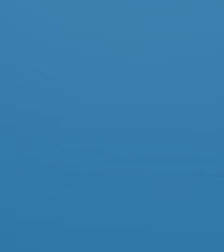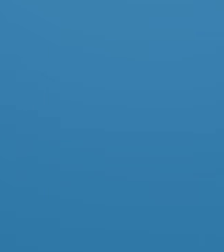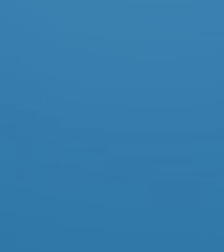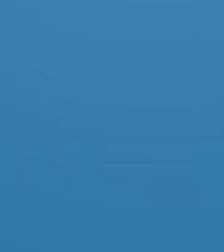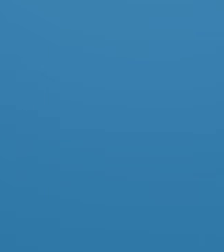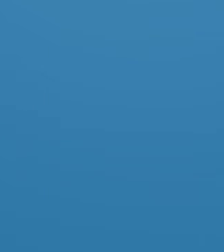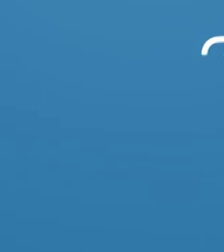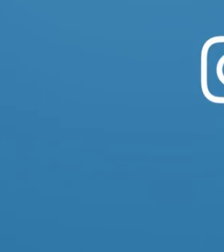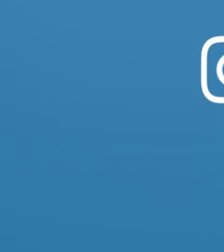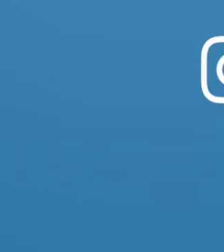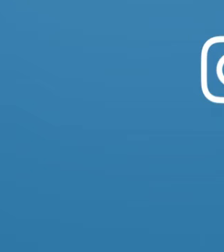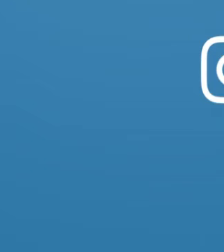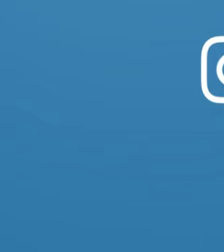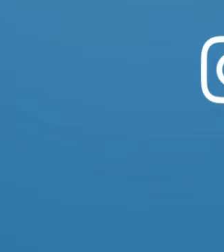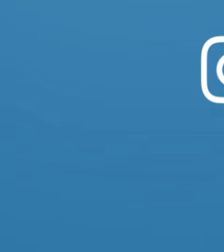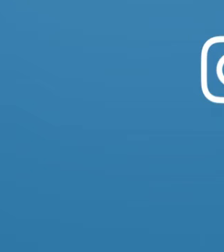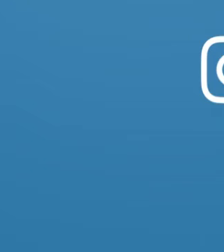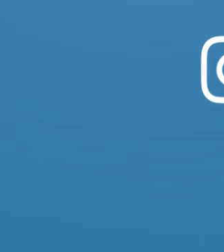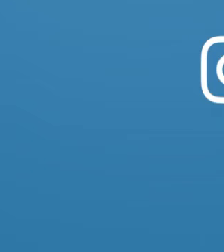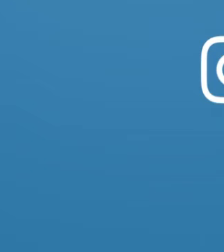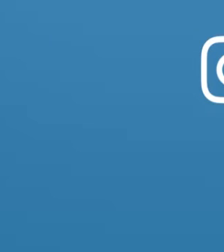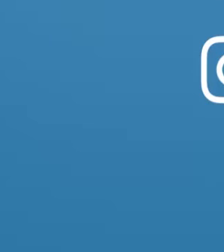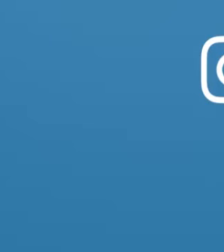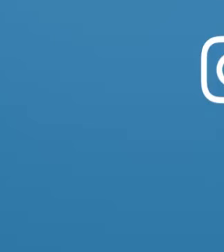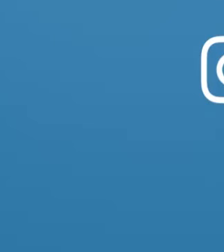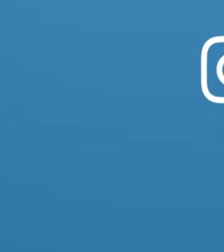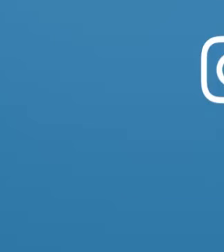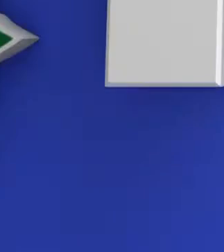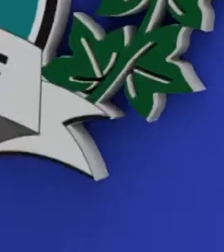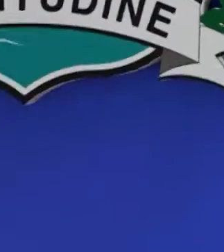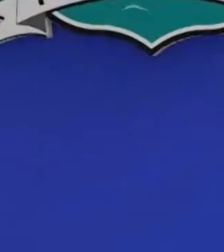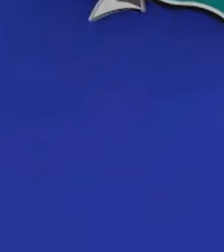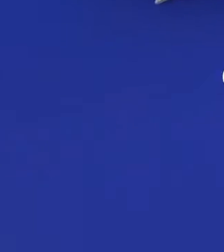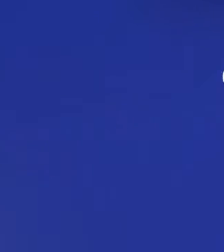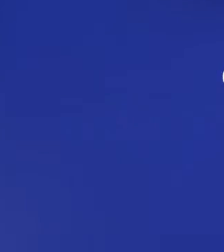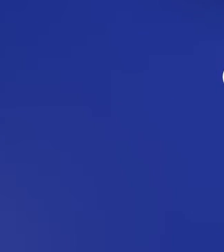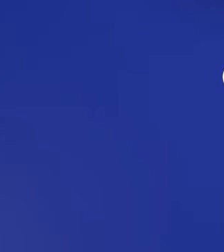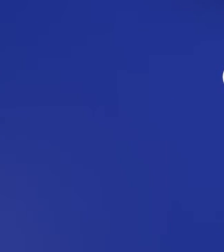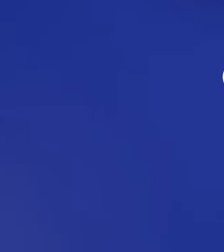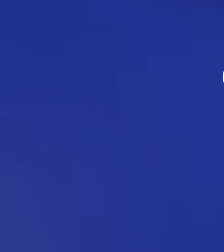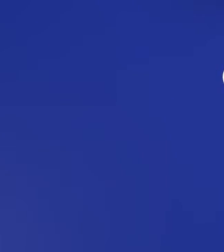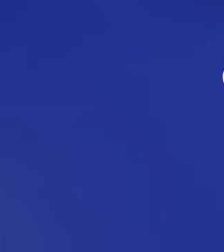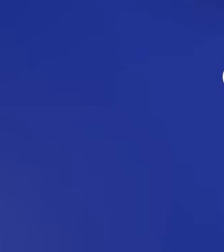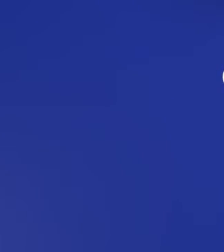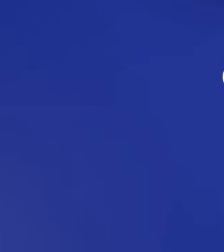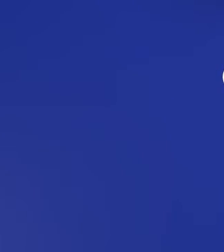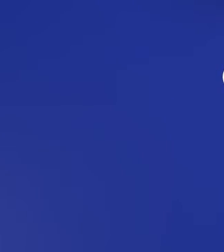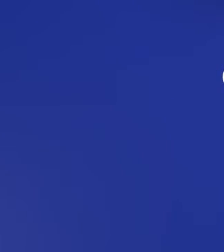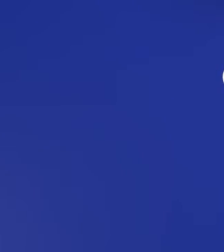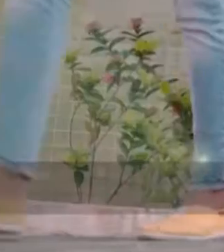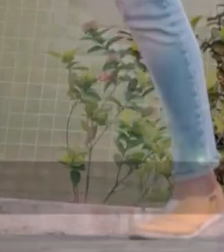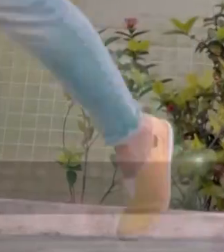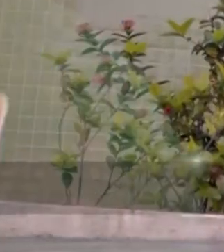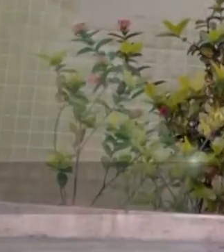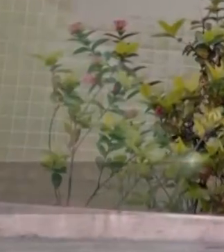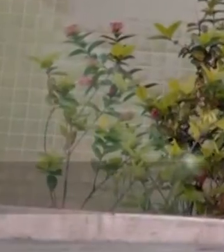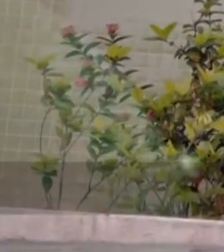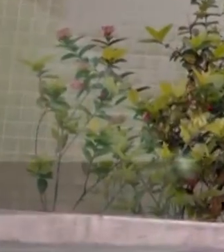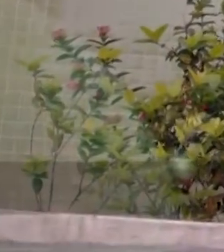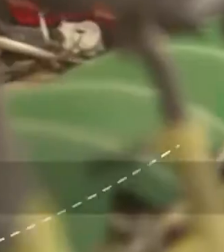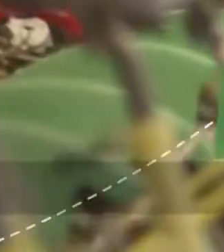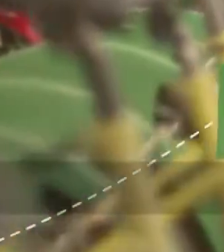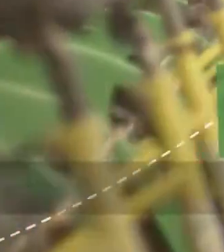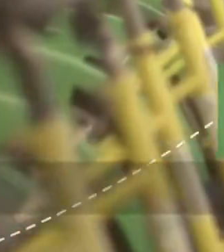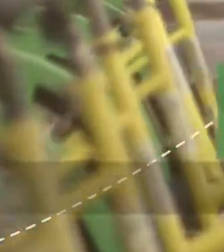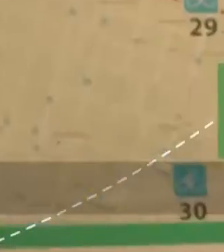comente, assista, participe. A casa é sua também. Câmara e você, juntos construindo uma Fortaleza melhor.